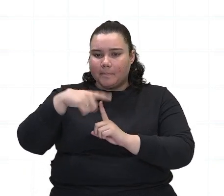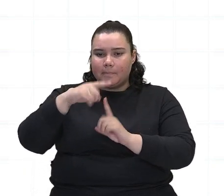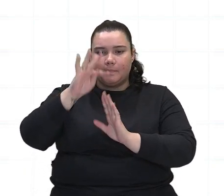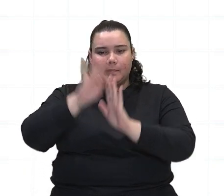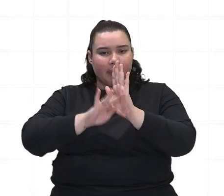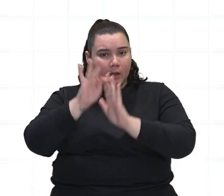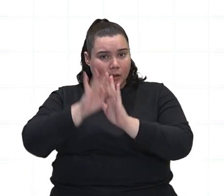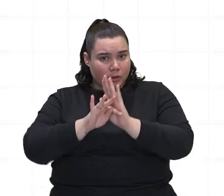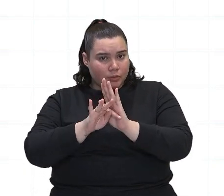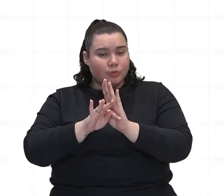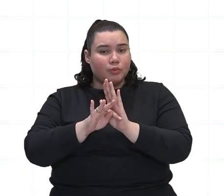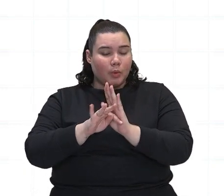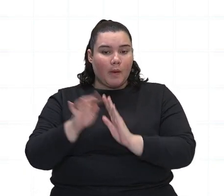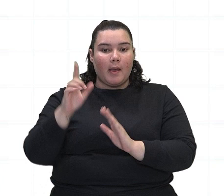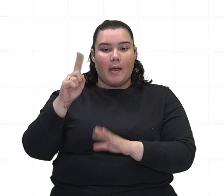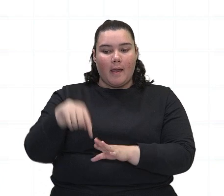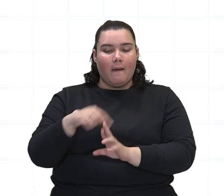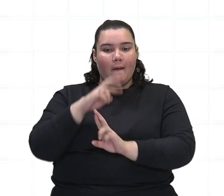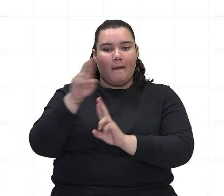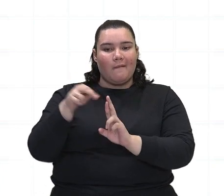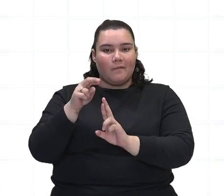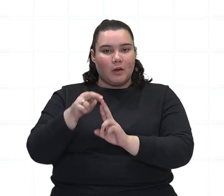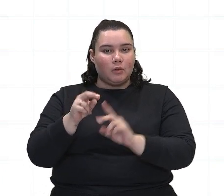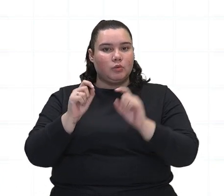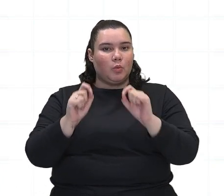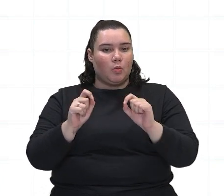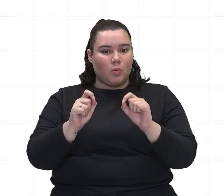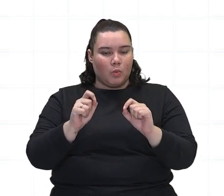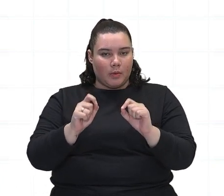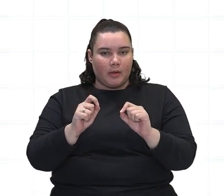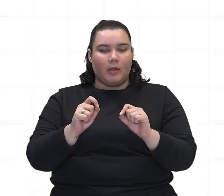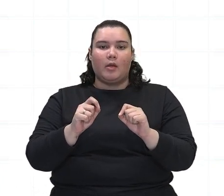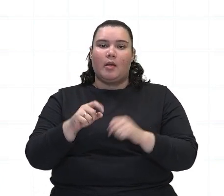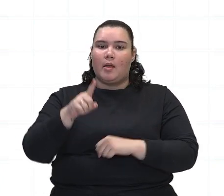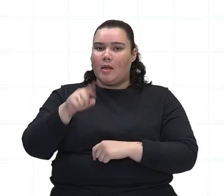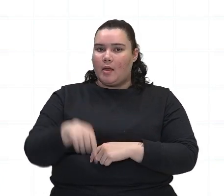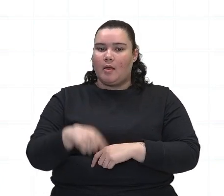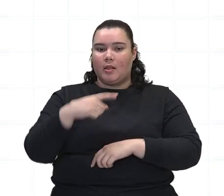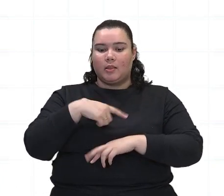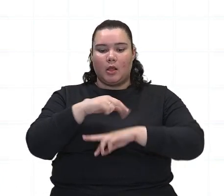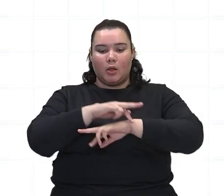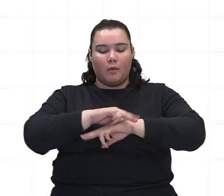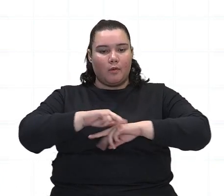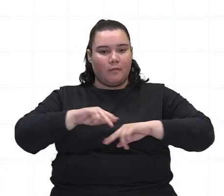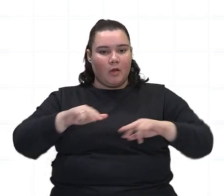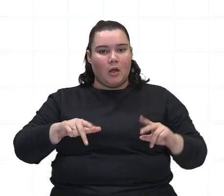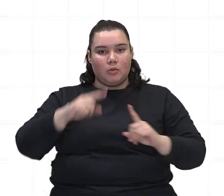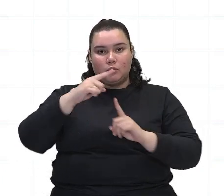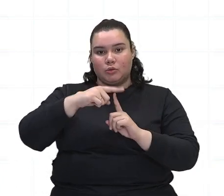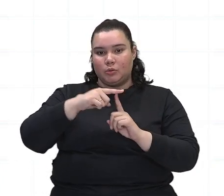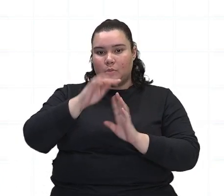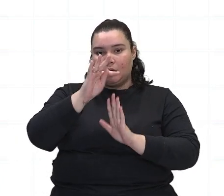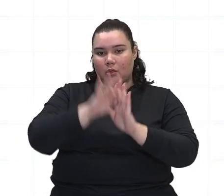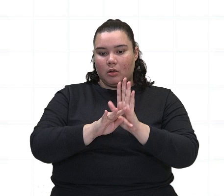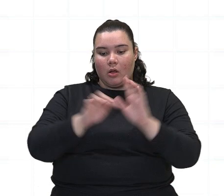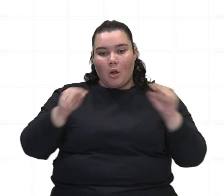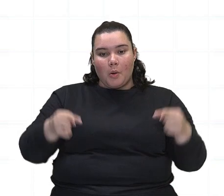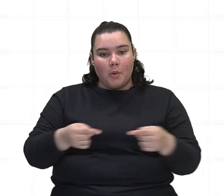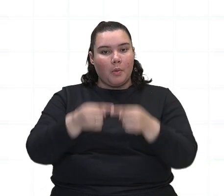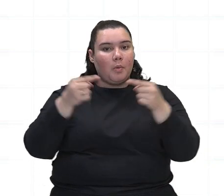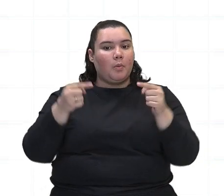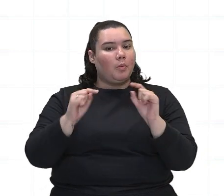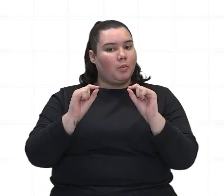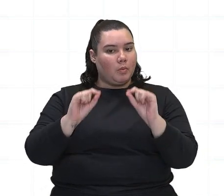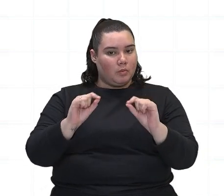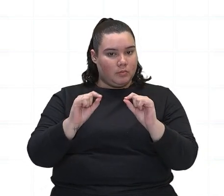de texto, está se referindo à mesma realidade, ou seja, as diferentes formas de texto, de acordo com o quê?